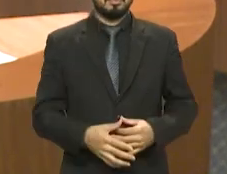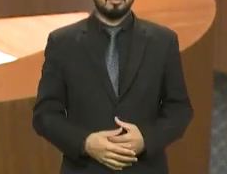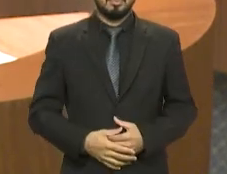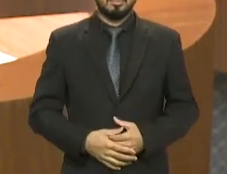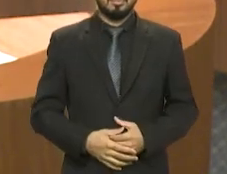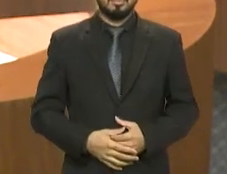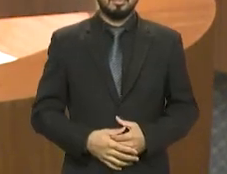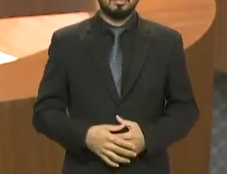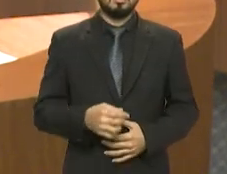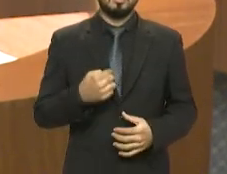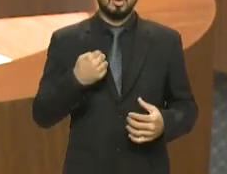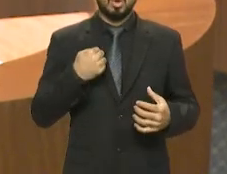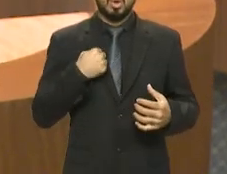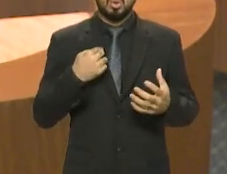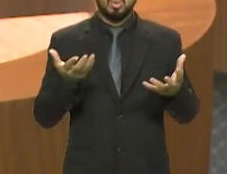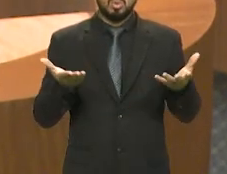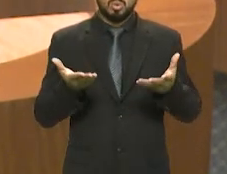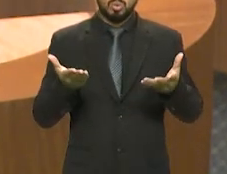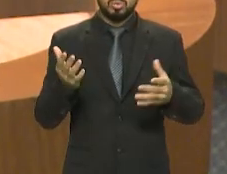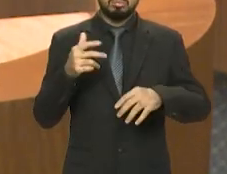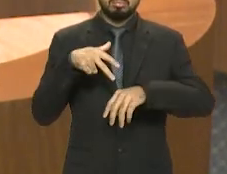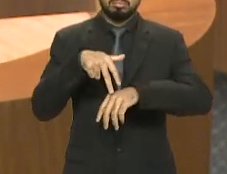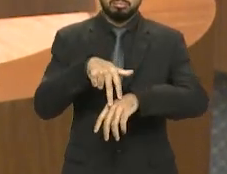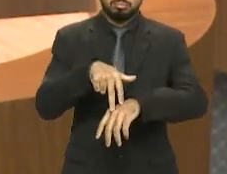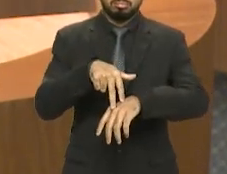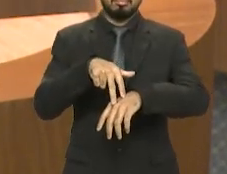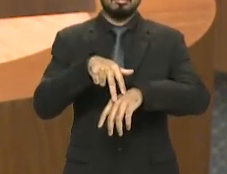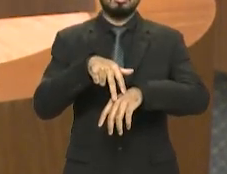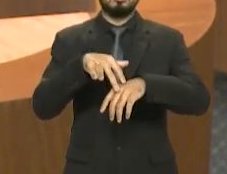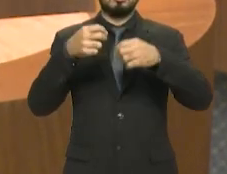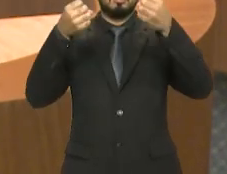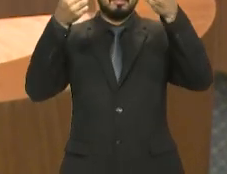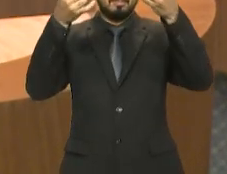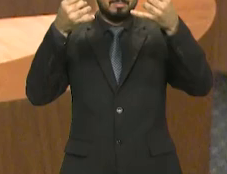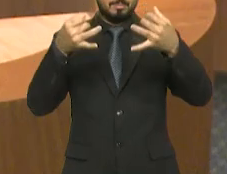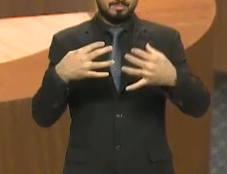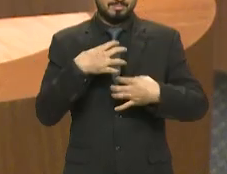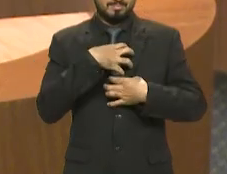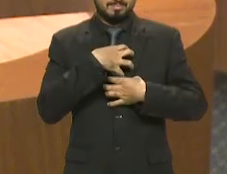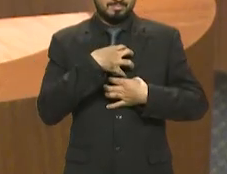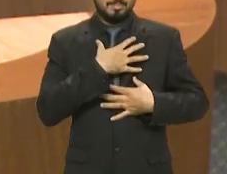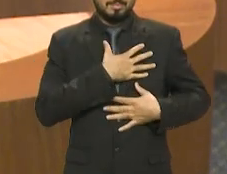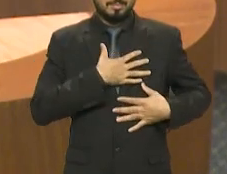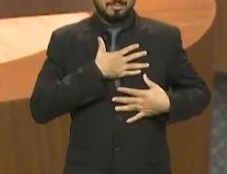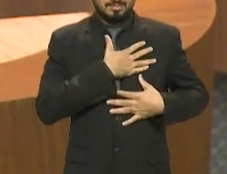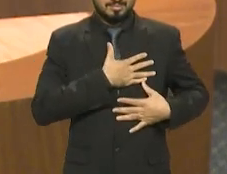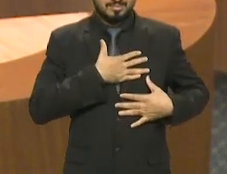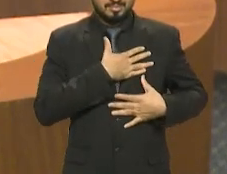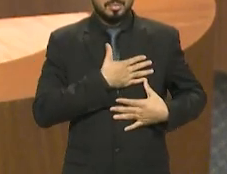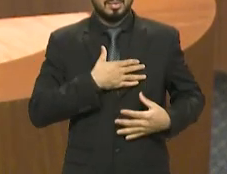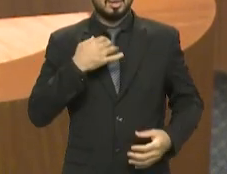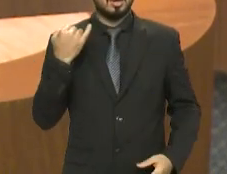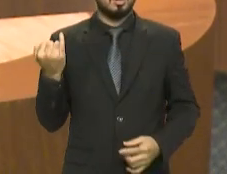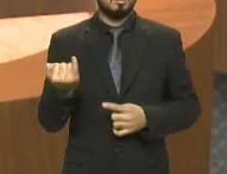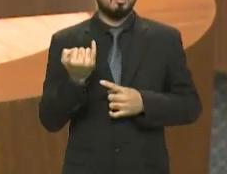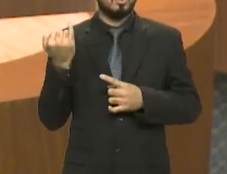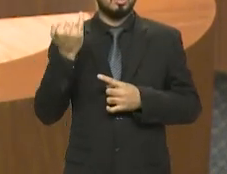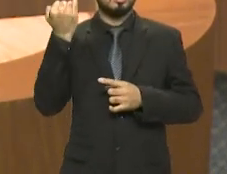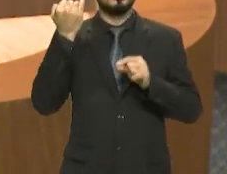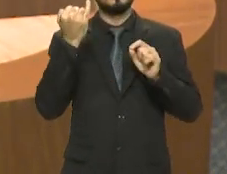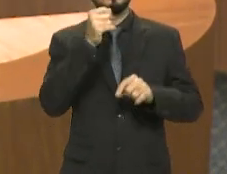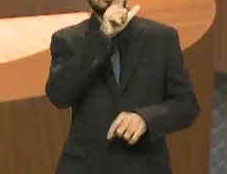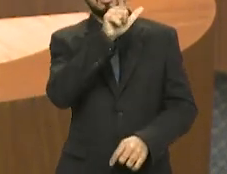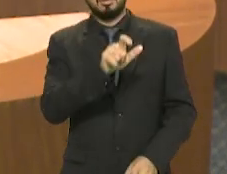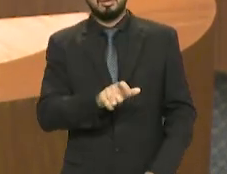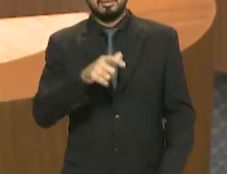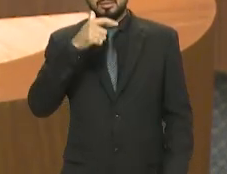grata satisfação dizer da importância que o deputado César Pires tem tido para o Maranhão